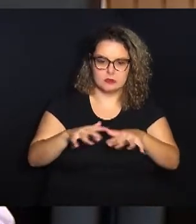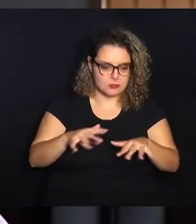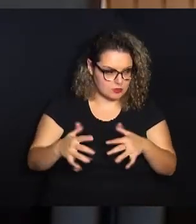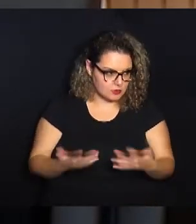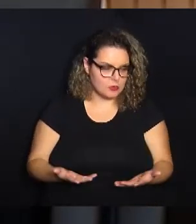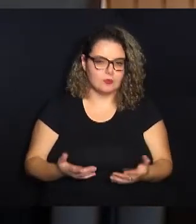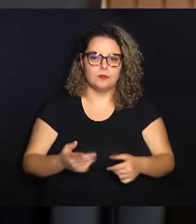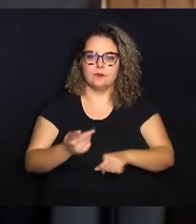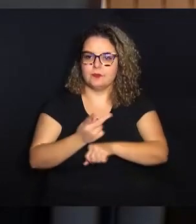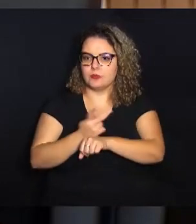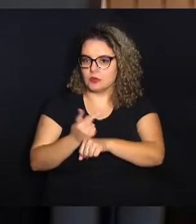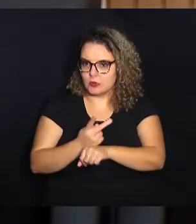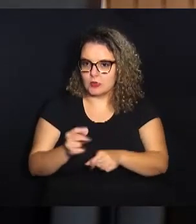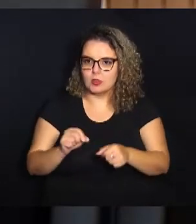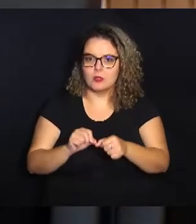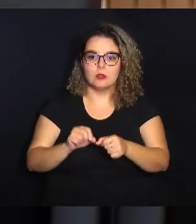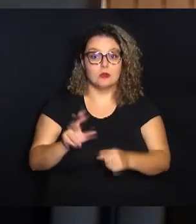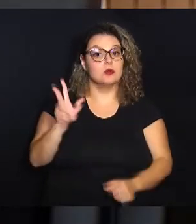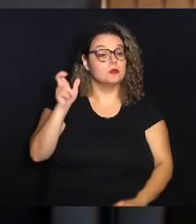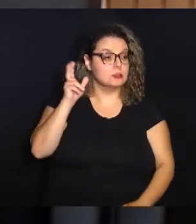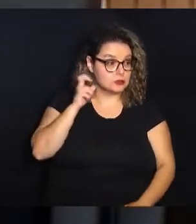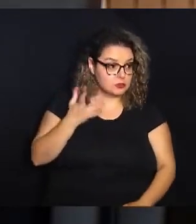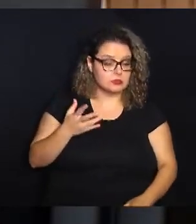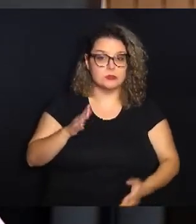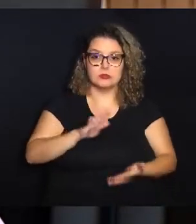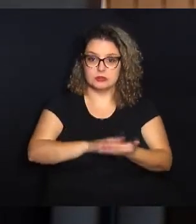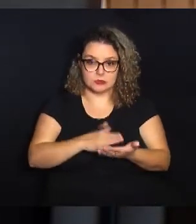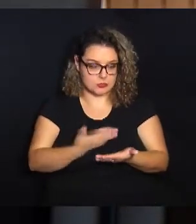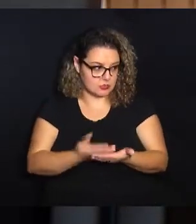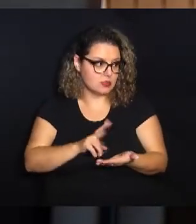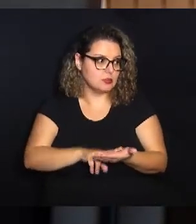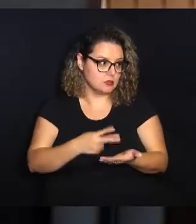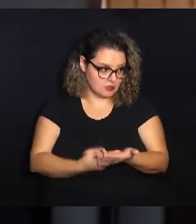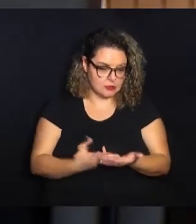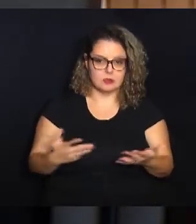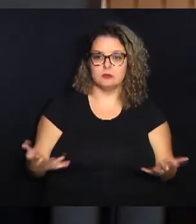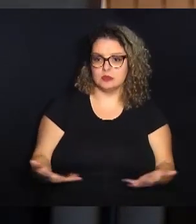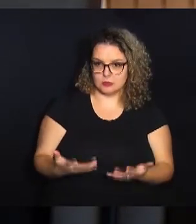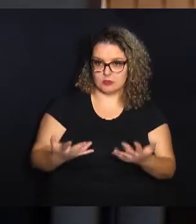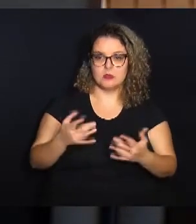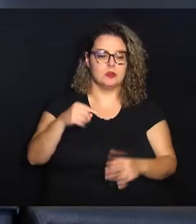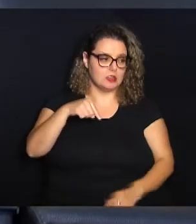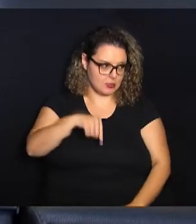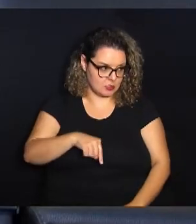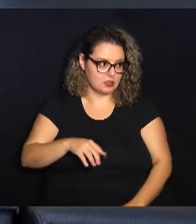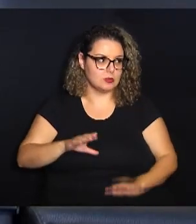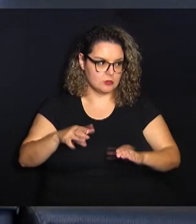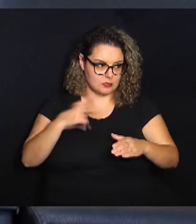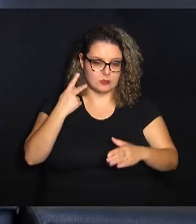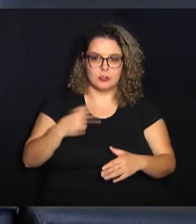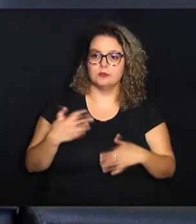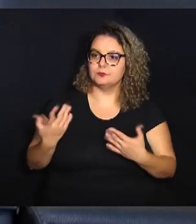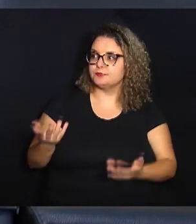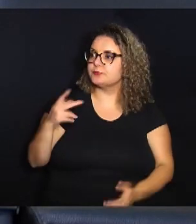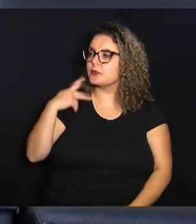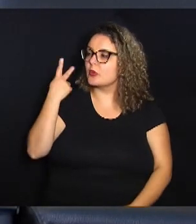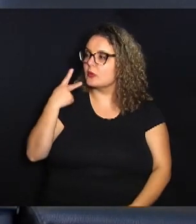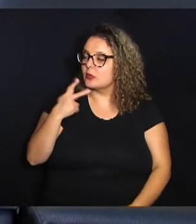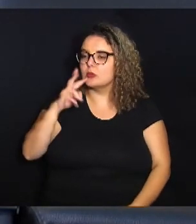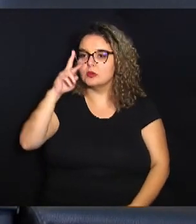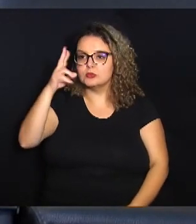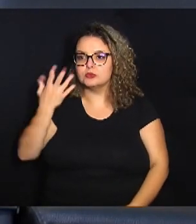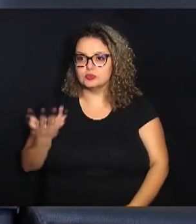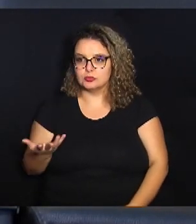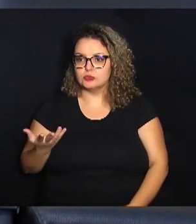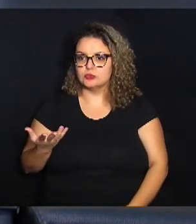mobilizado, procurado fazer a escuta, né, e traduzir isso para iniciativas aqui no parlamento. E, vereador, o senhor